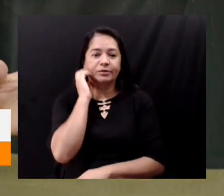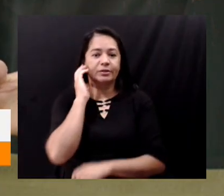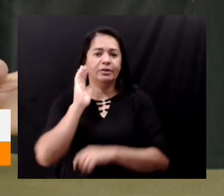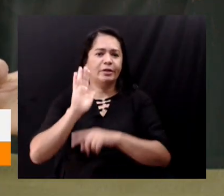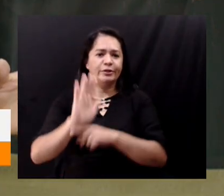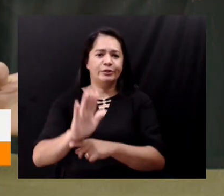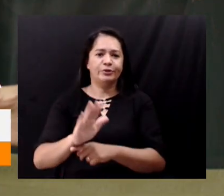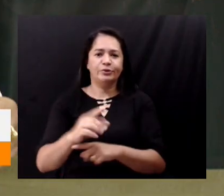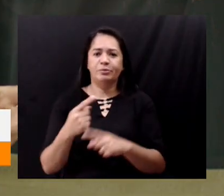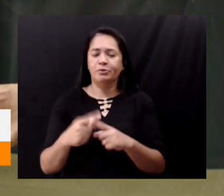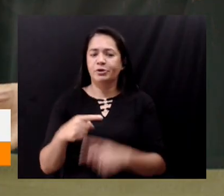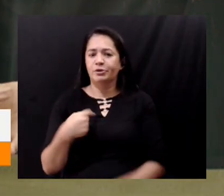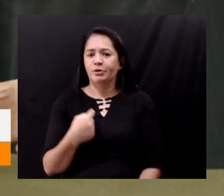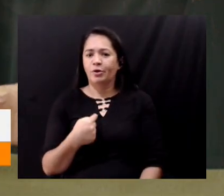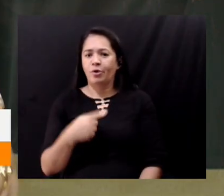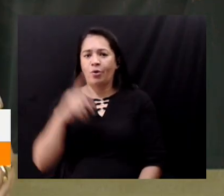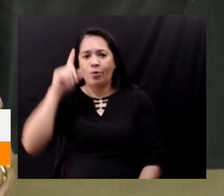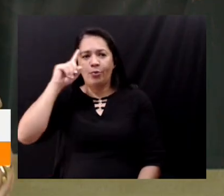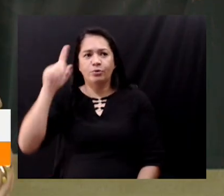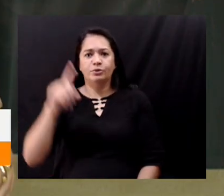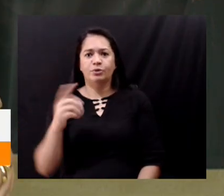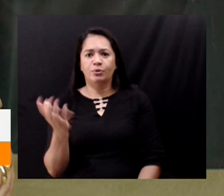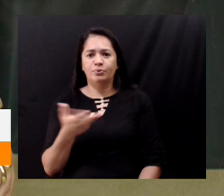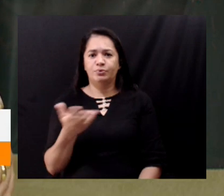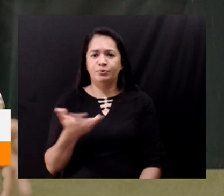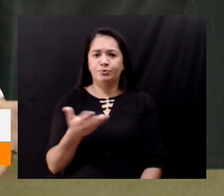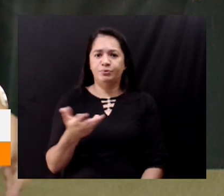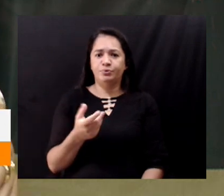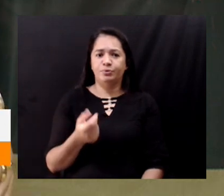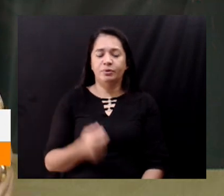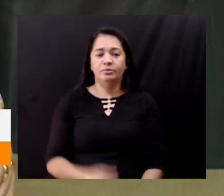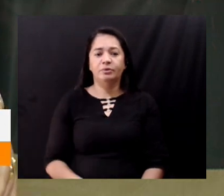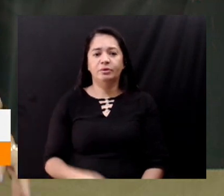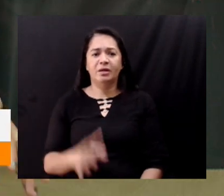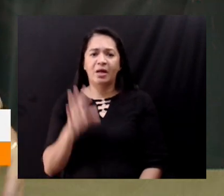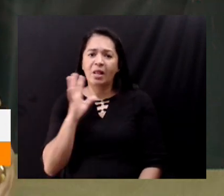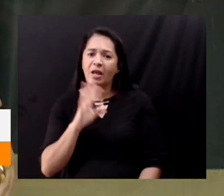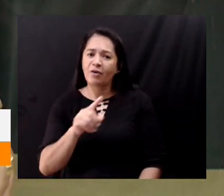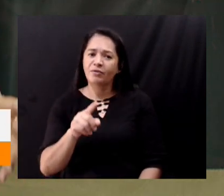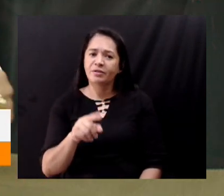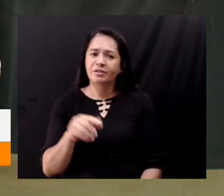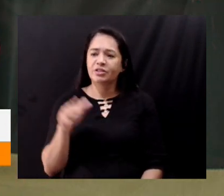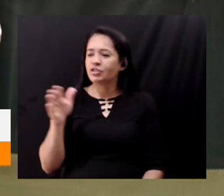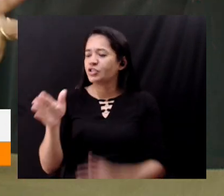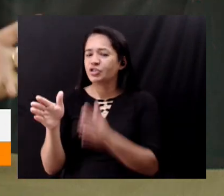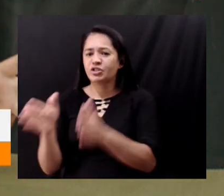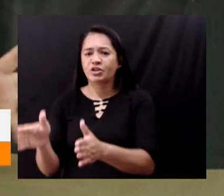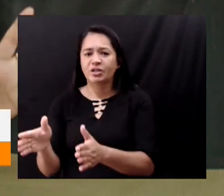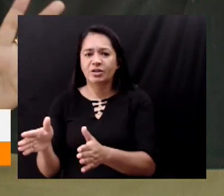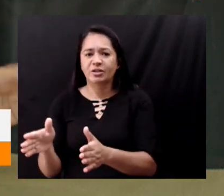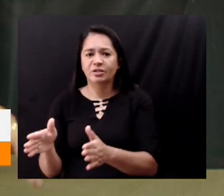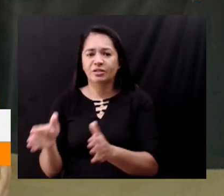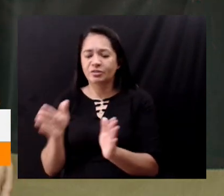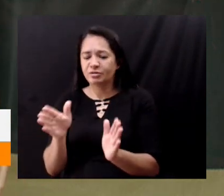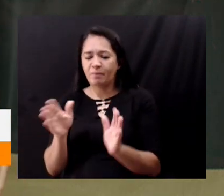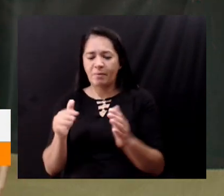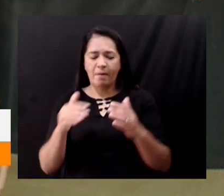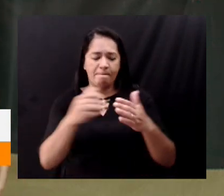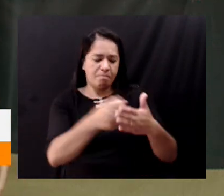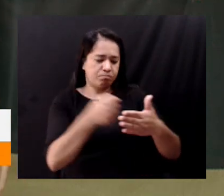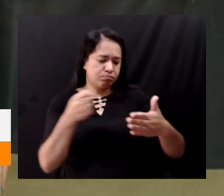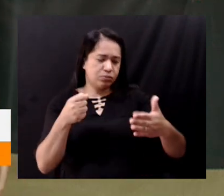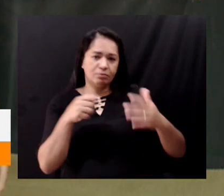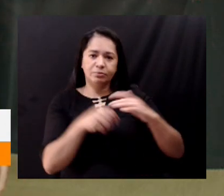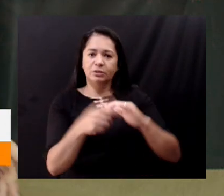dia tão corrido, tão no automático. Que legal você pegar, chegar em casa, colocar lá um prato no micro-ondas, 10 minutos,